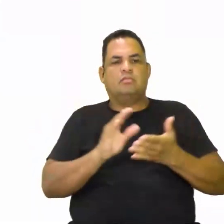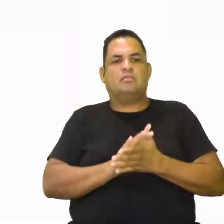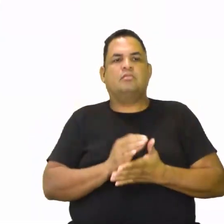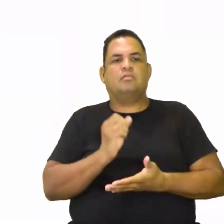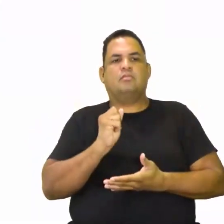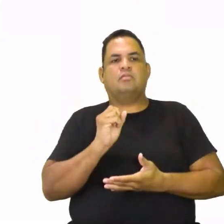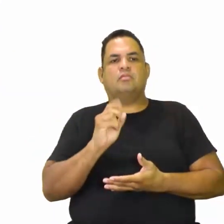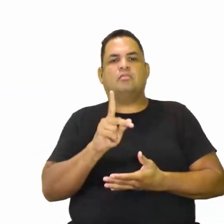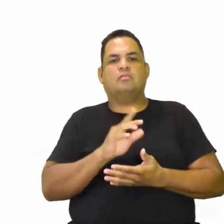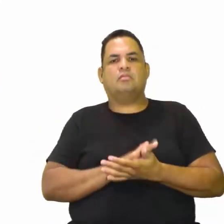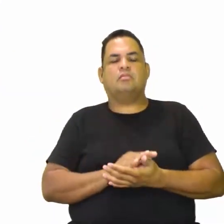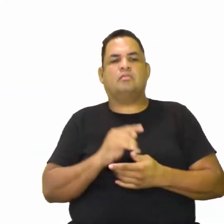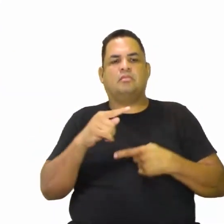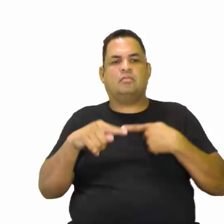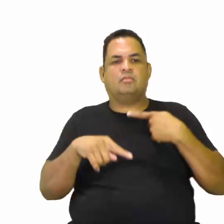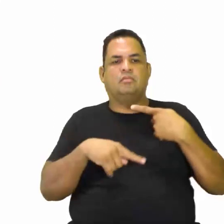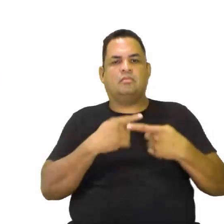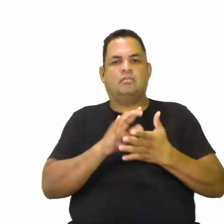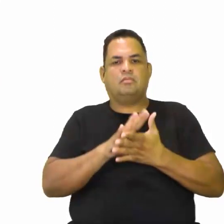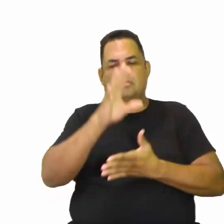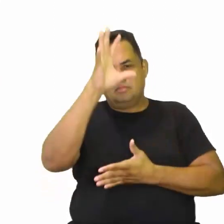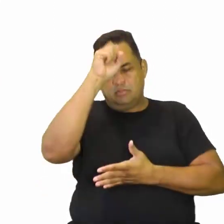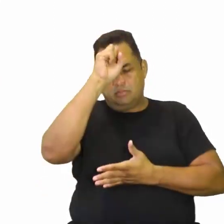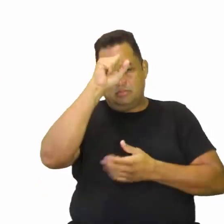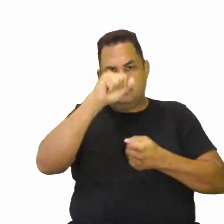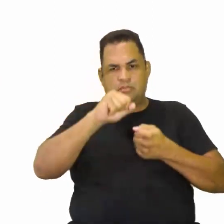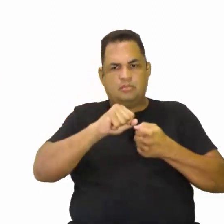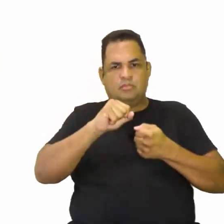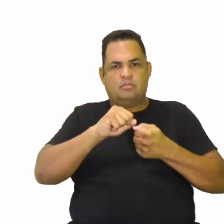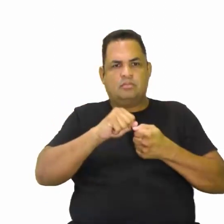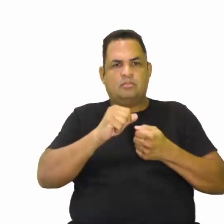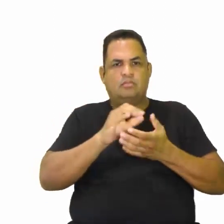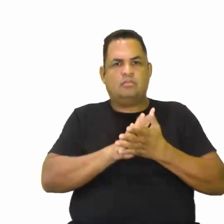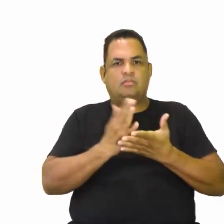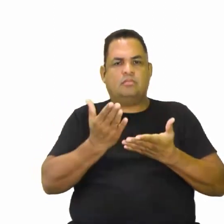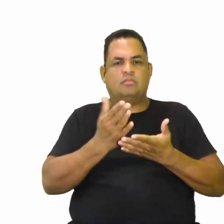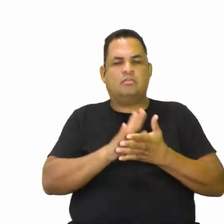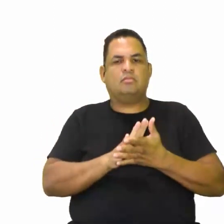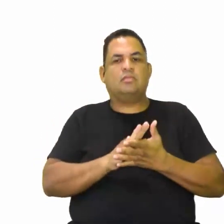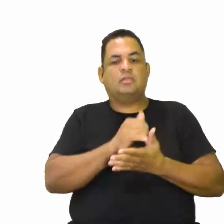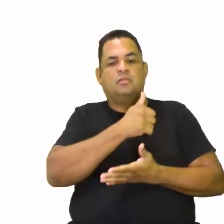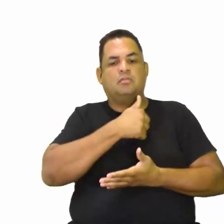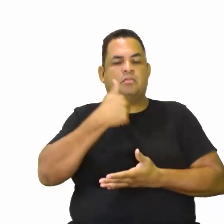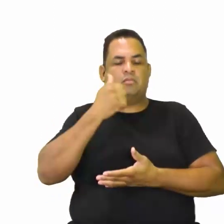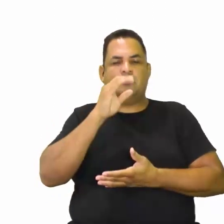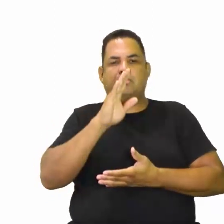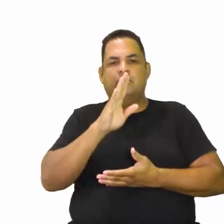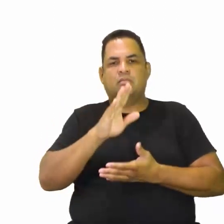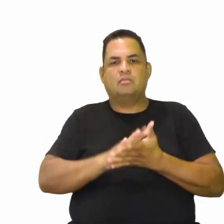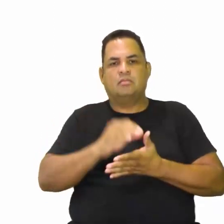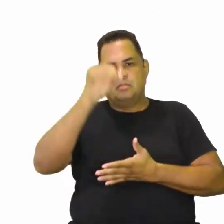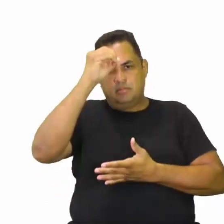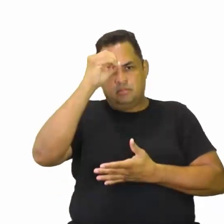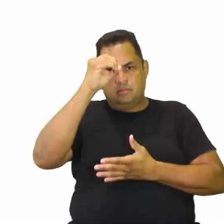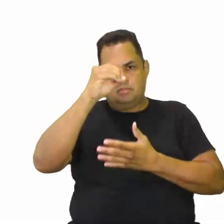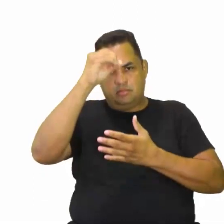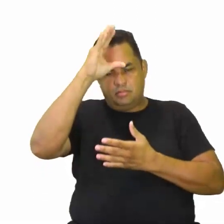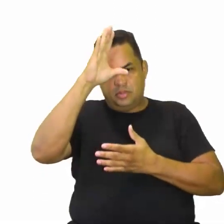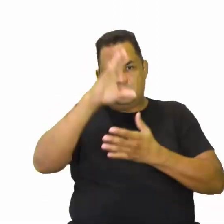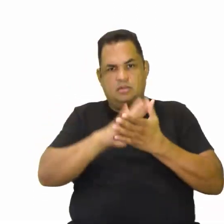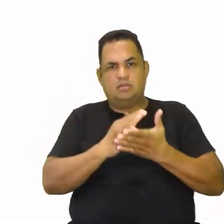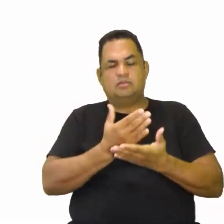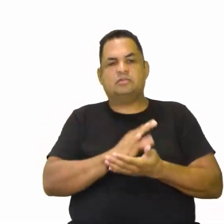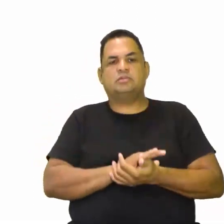bem? E na sequência, outro aprender fazendo, para você amadurecer os conhecimentos, que diz o seguinte, no exemplo